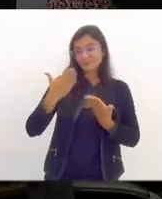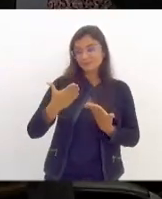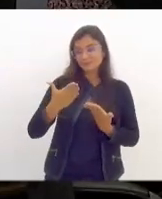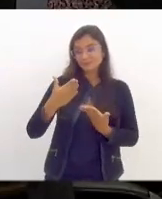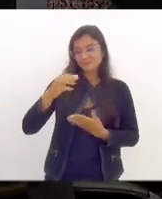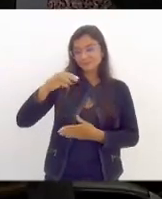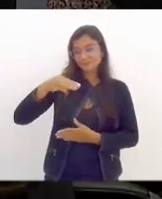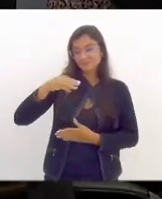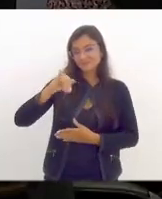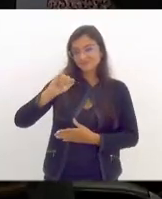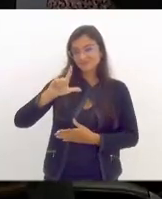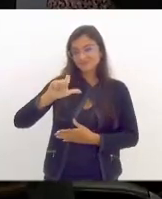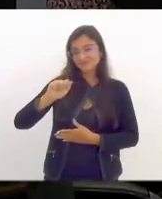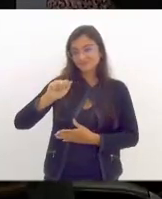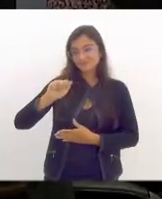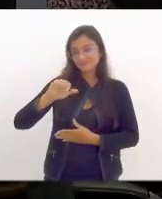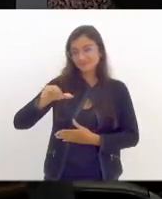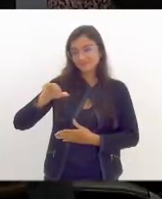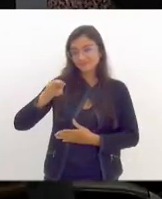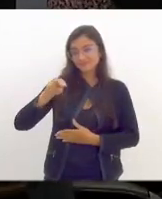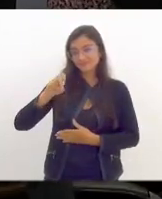a Mila Neves